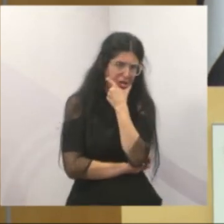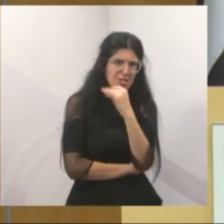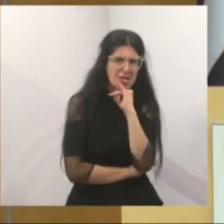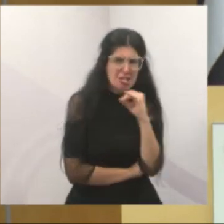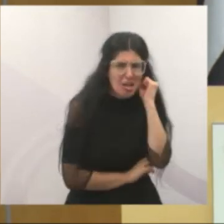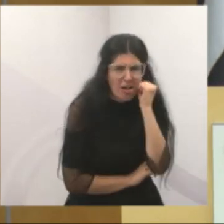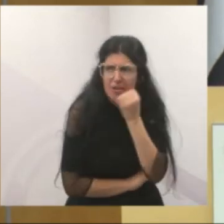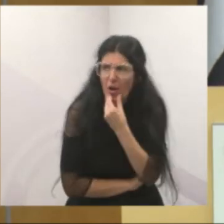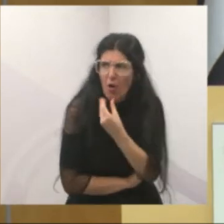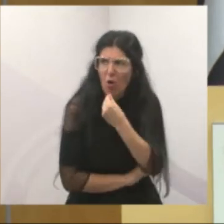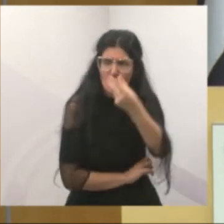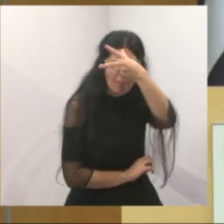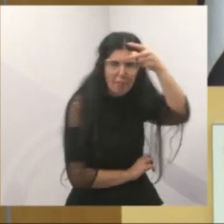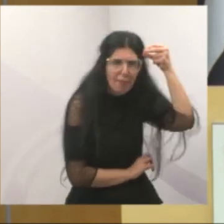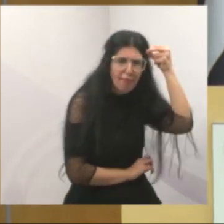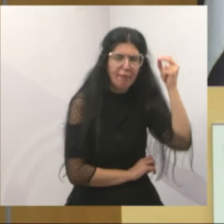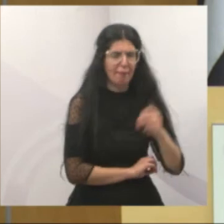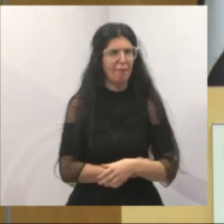Isaías